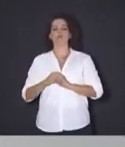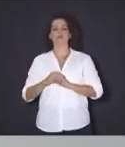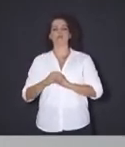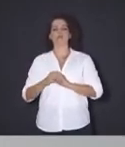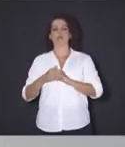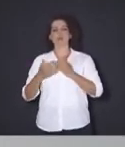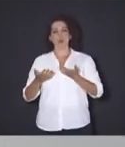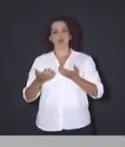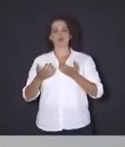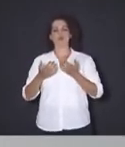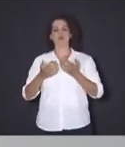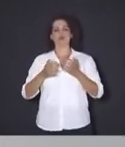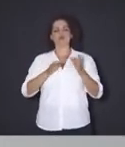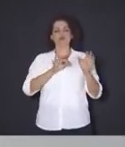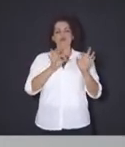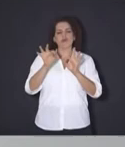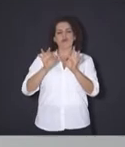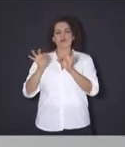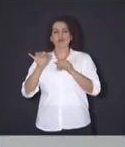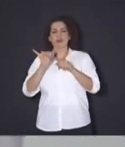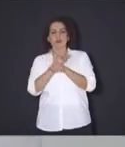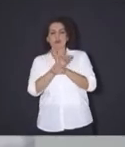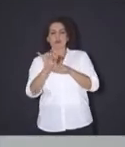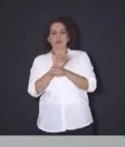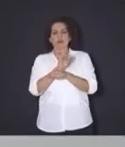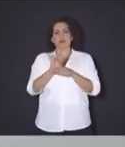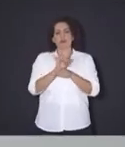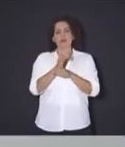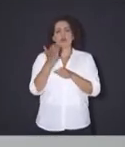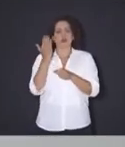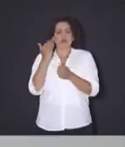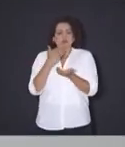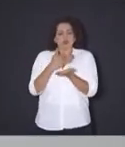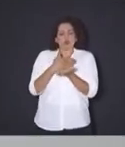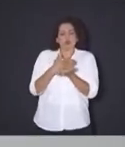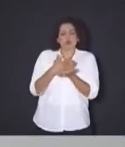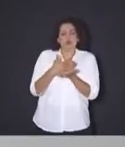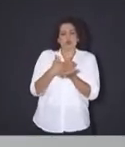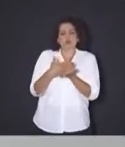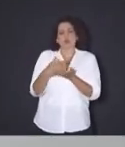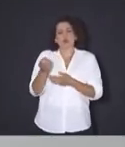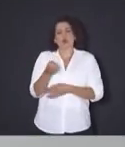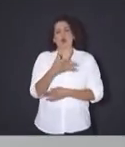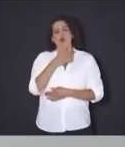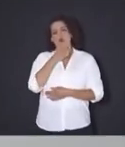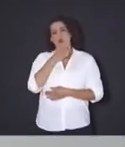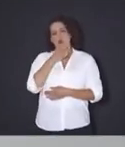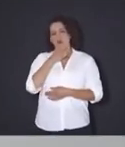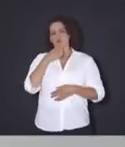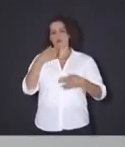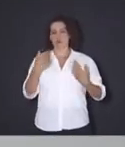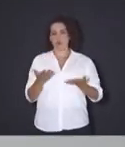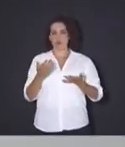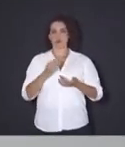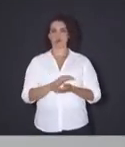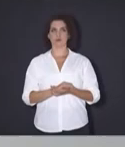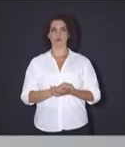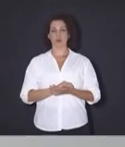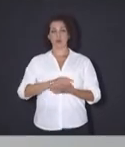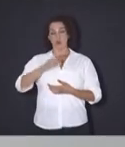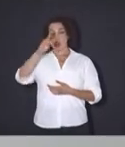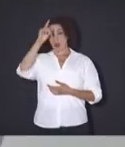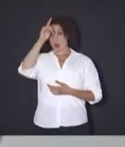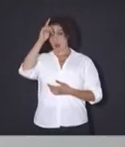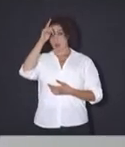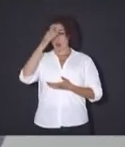esses mecanismos não estávamos muito embrionário então na origem do poder de um país como a alemanha